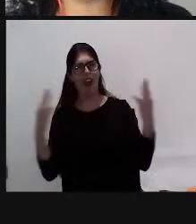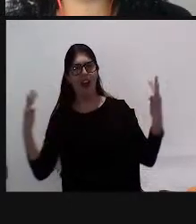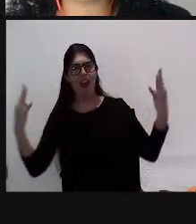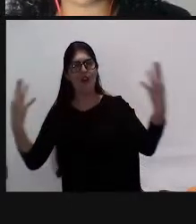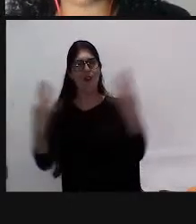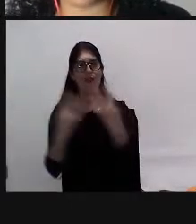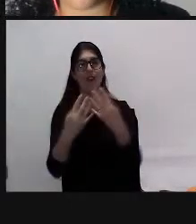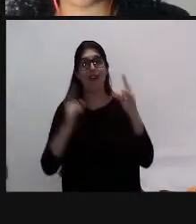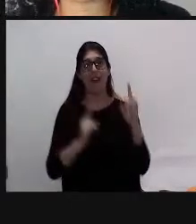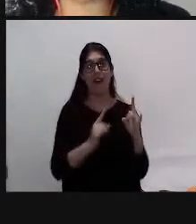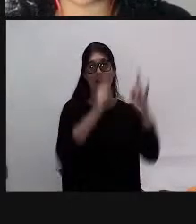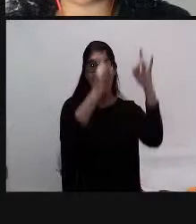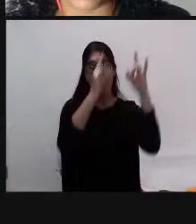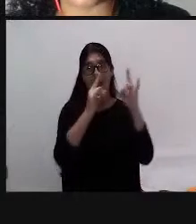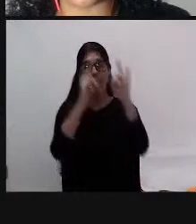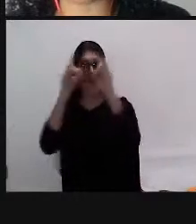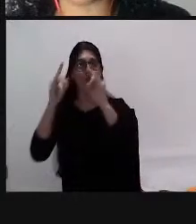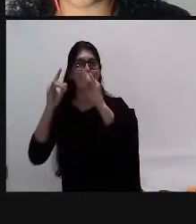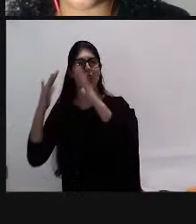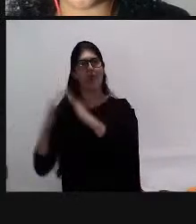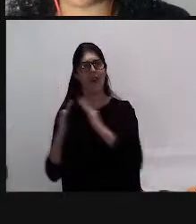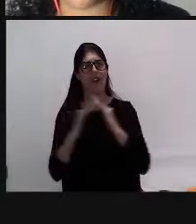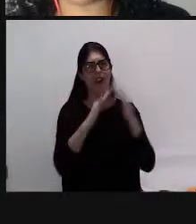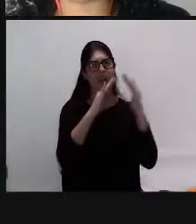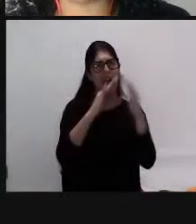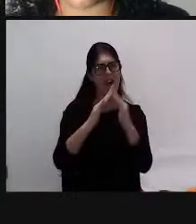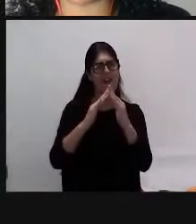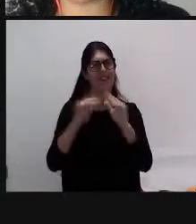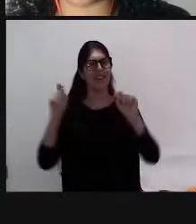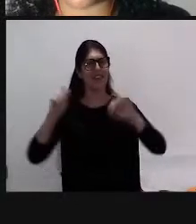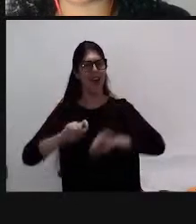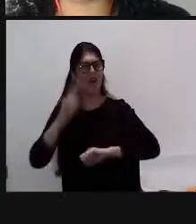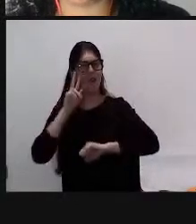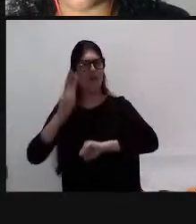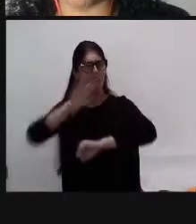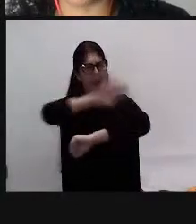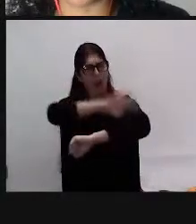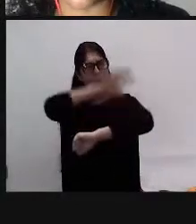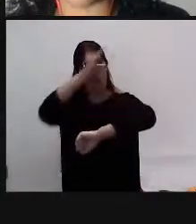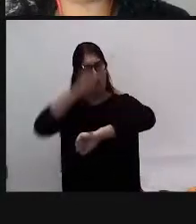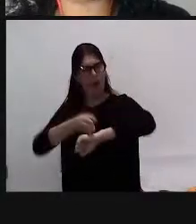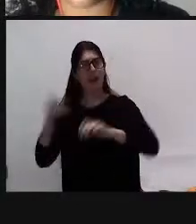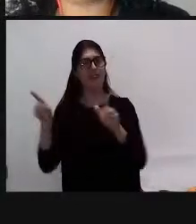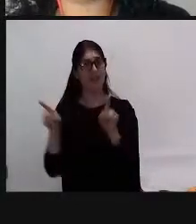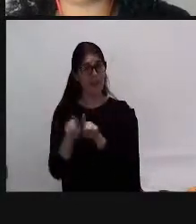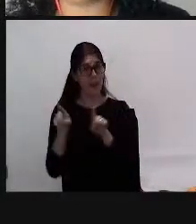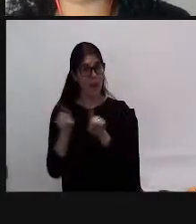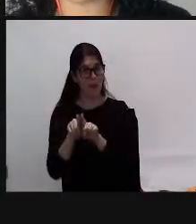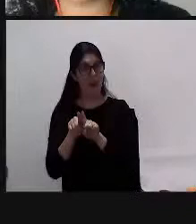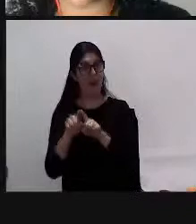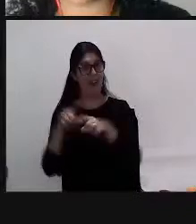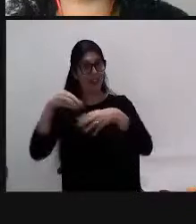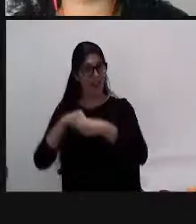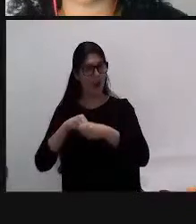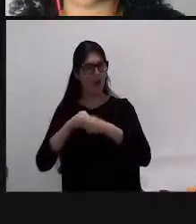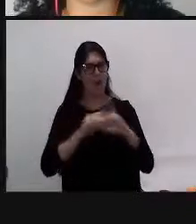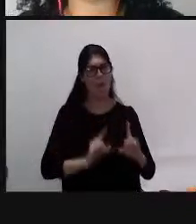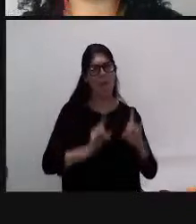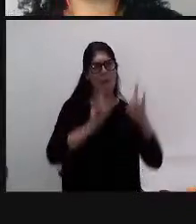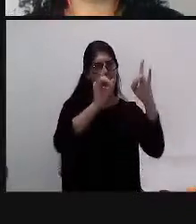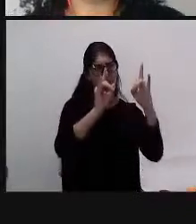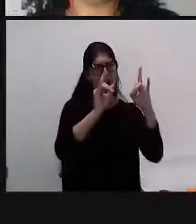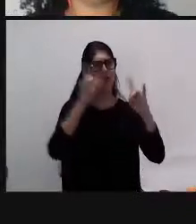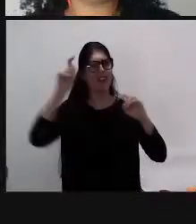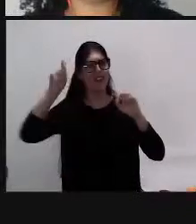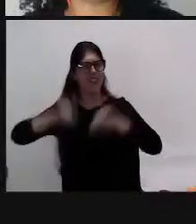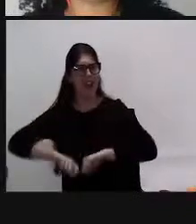prédios. Sobrevoo sobre a quadra esportiva e nas partes internas do campus. É possível visualizar as